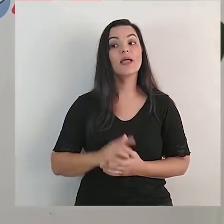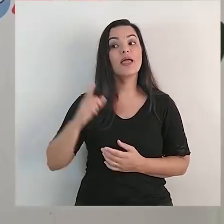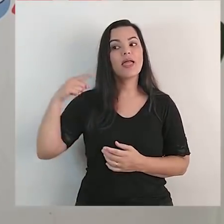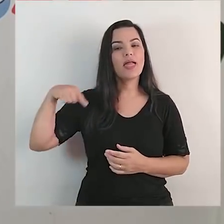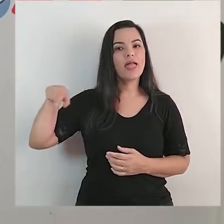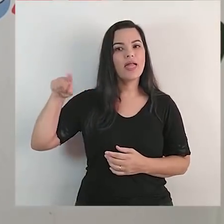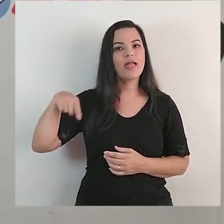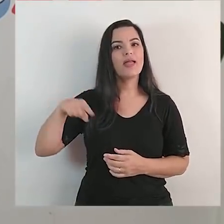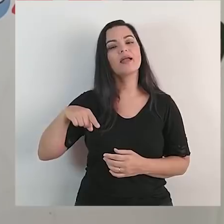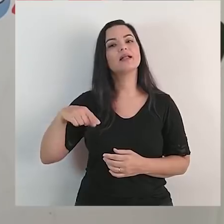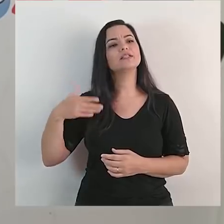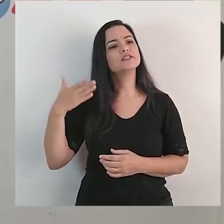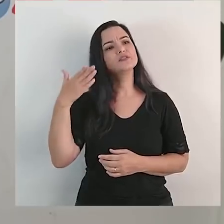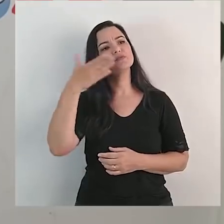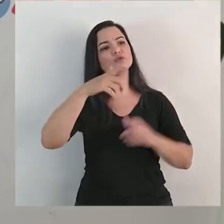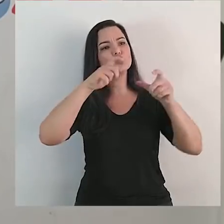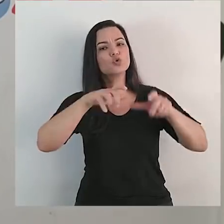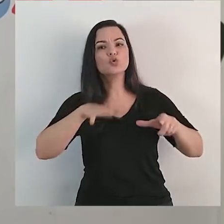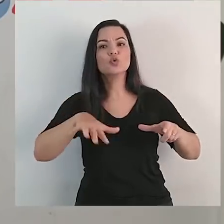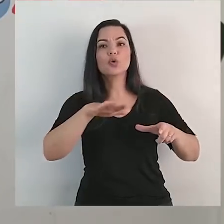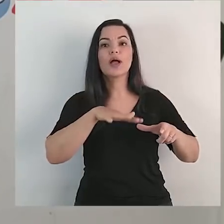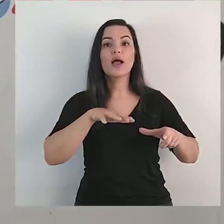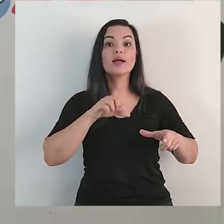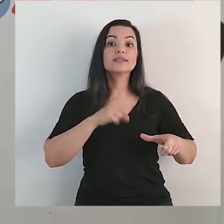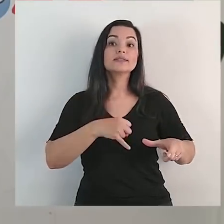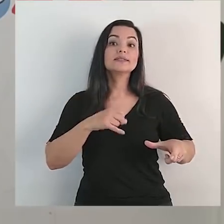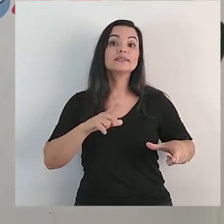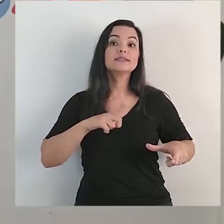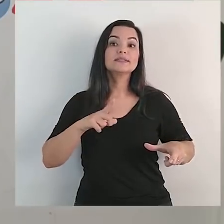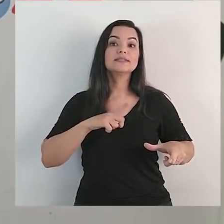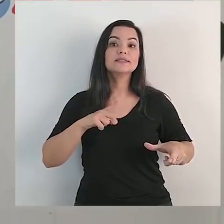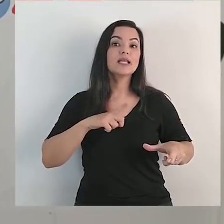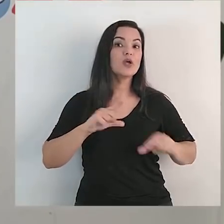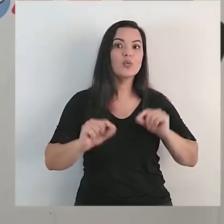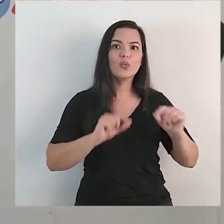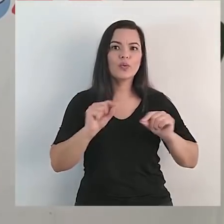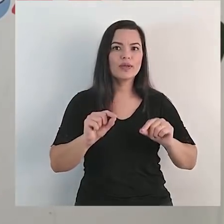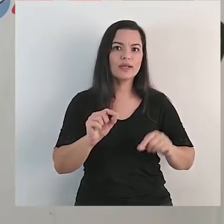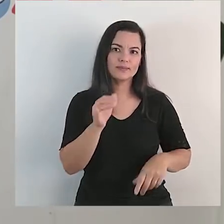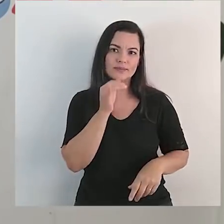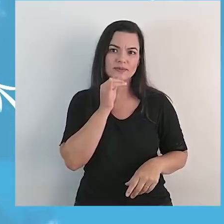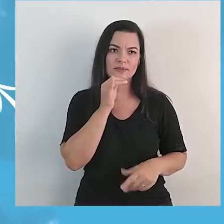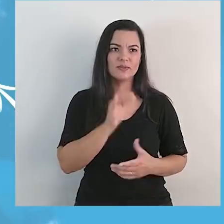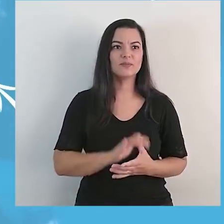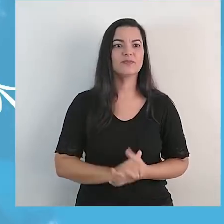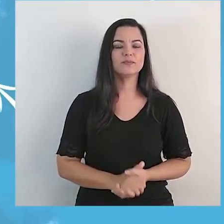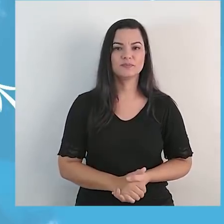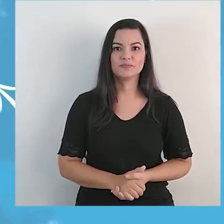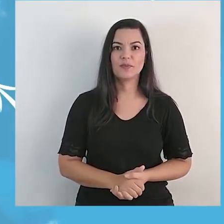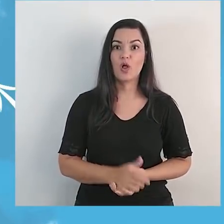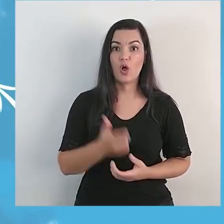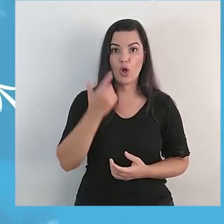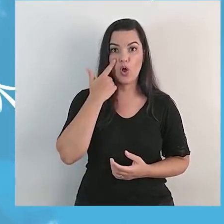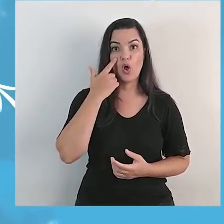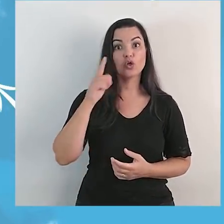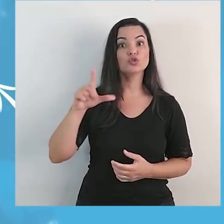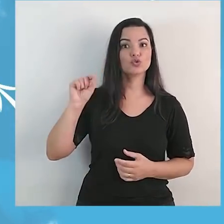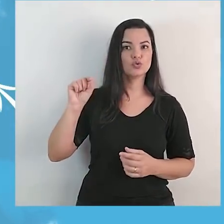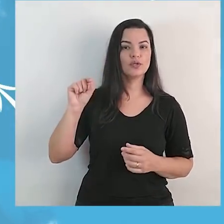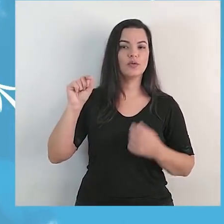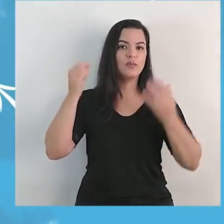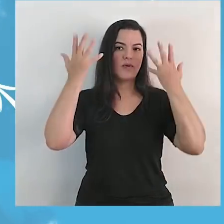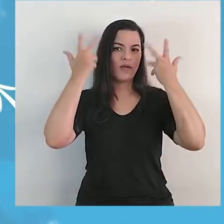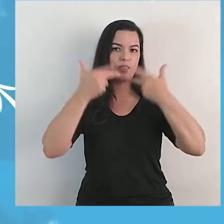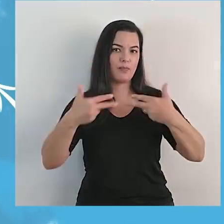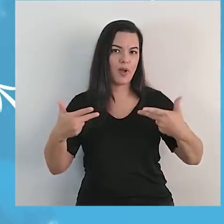são atraídos para os ambientes quando nós temos qual dessas condições? Então, vocês